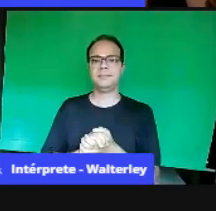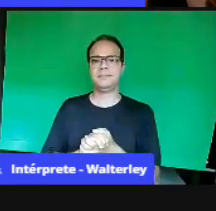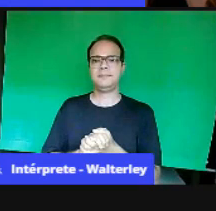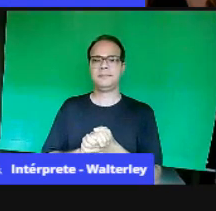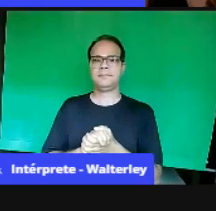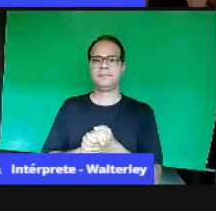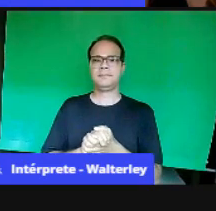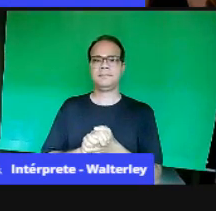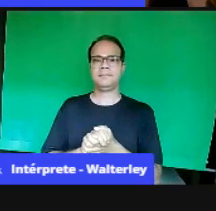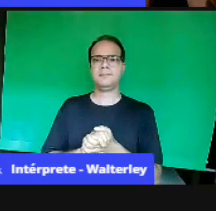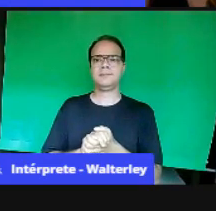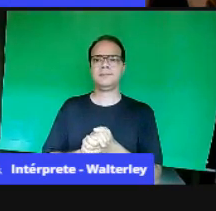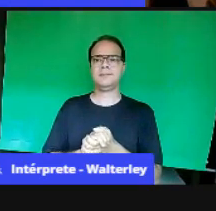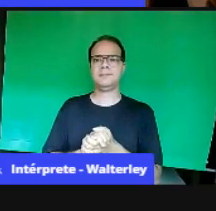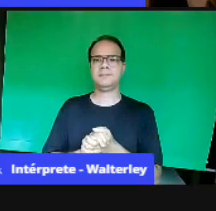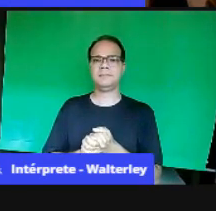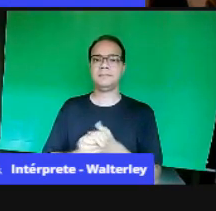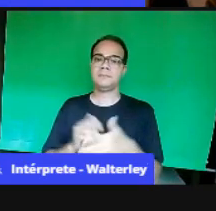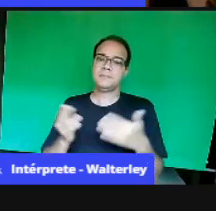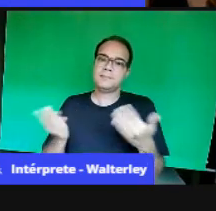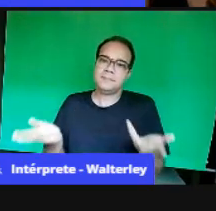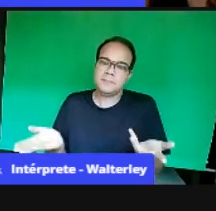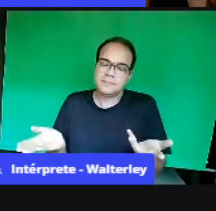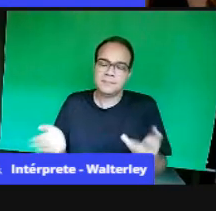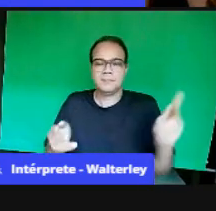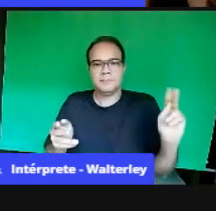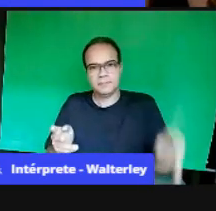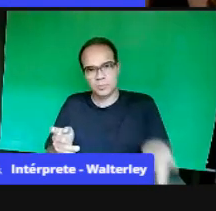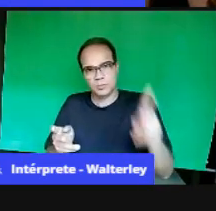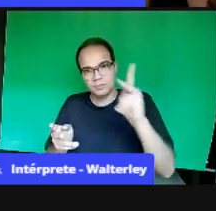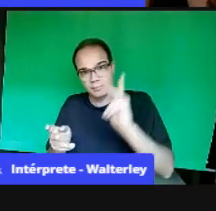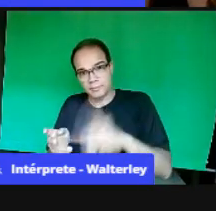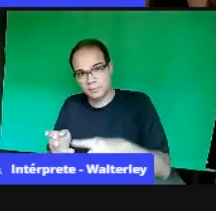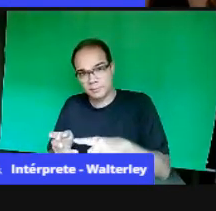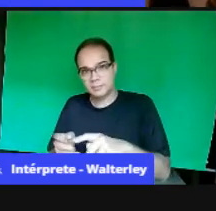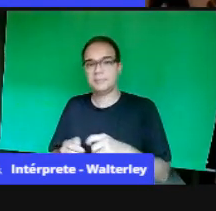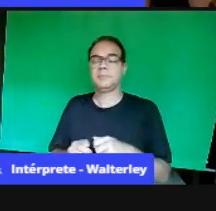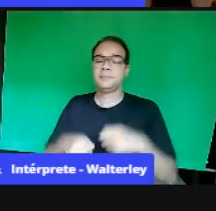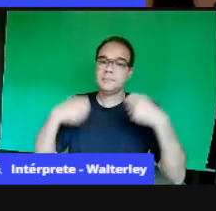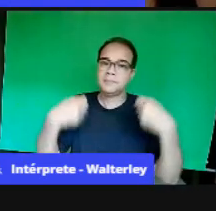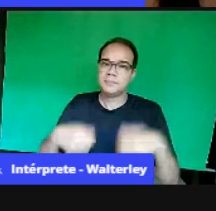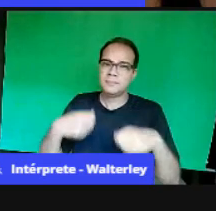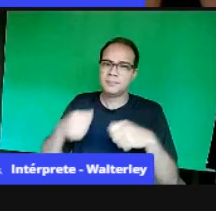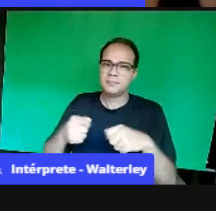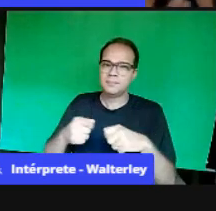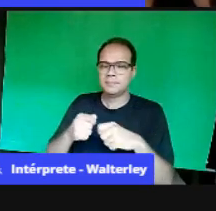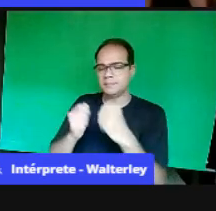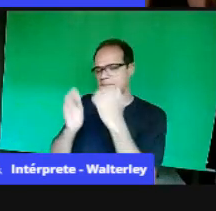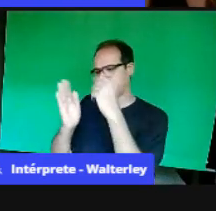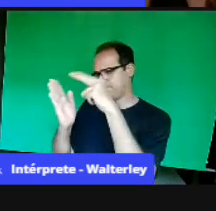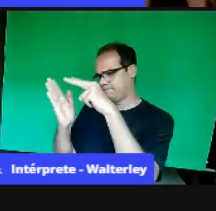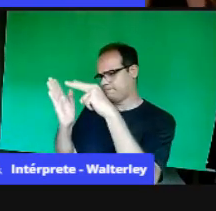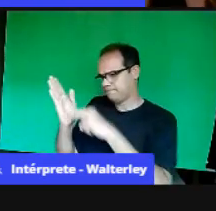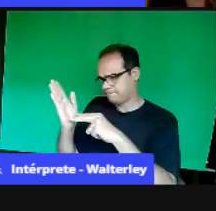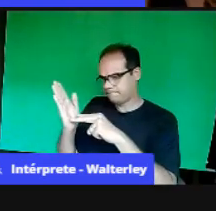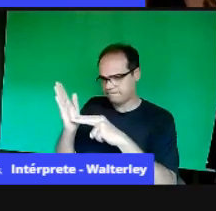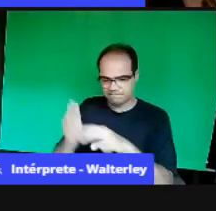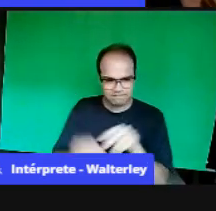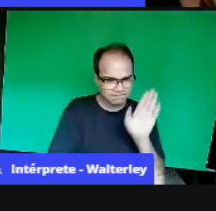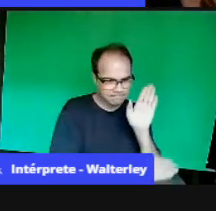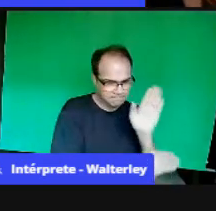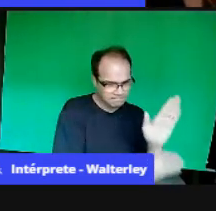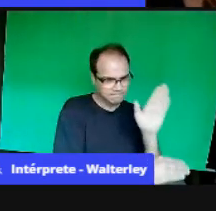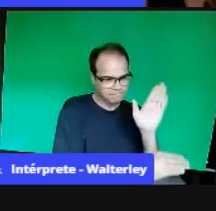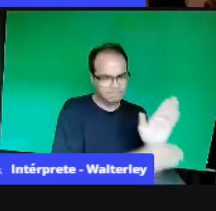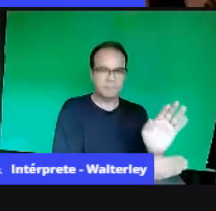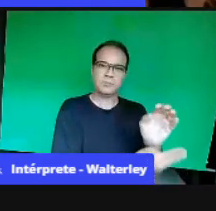né? Sim, seja feito, no caso, semestralmente, que é a questão, que é um período de desenvolvimento,